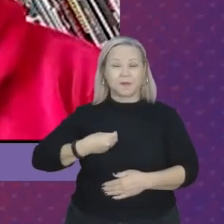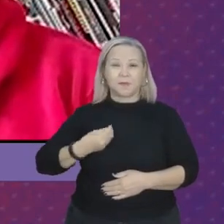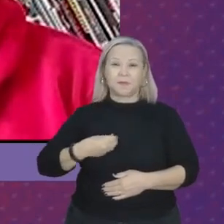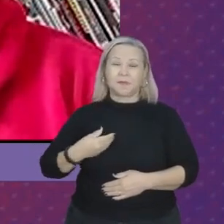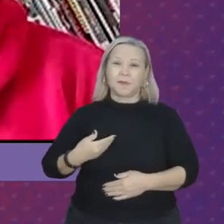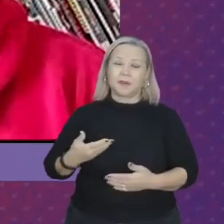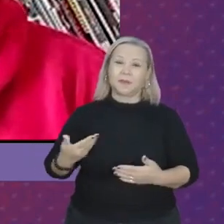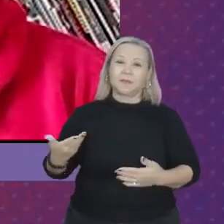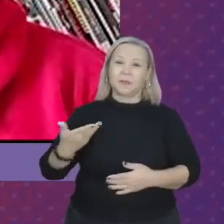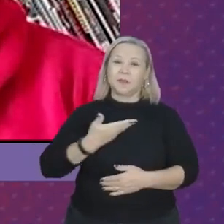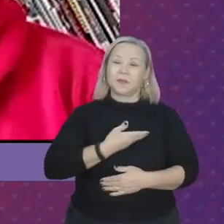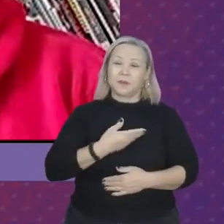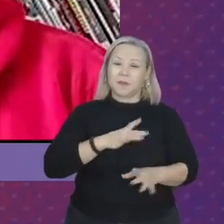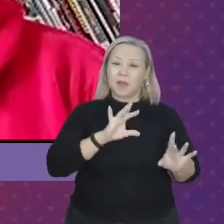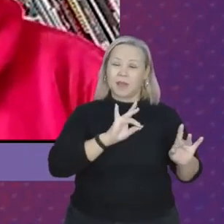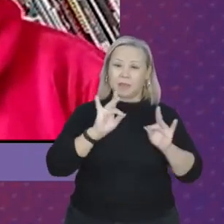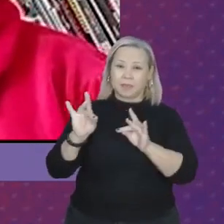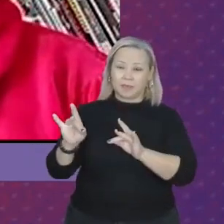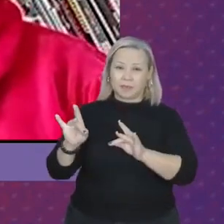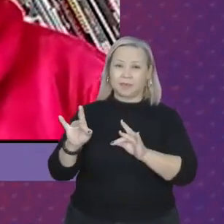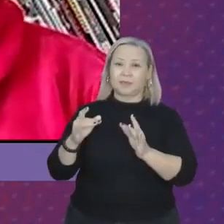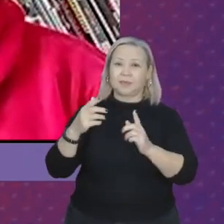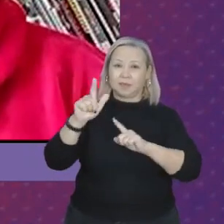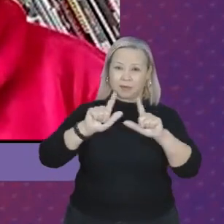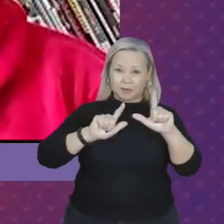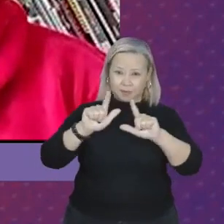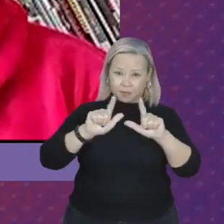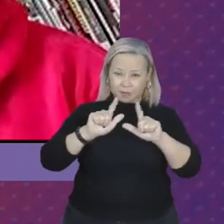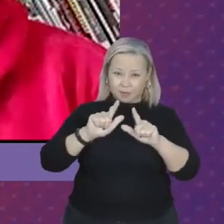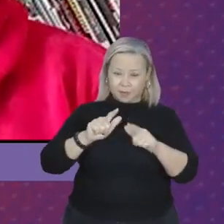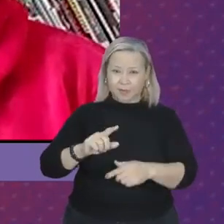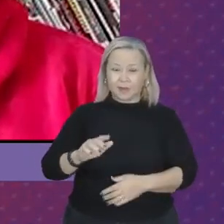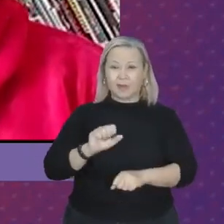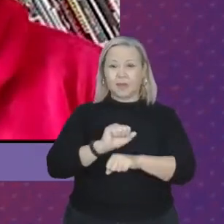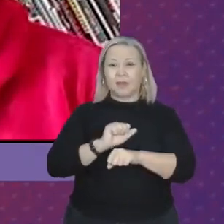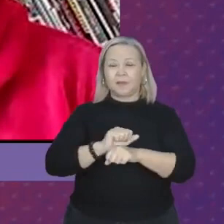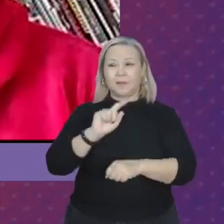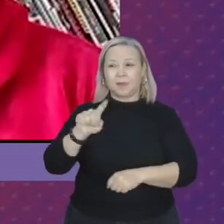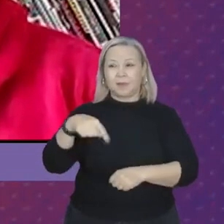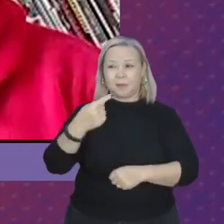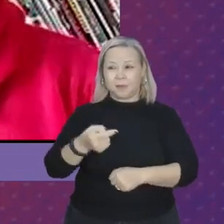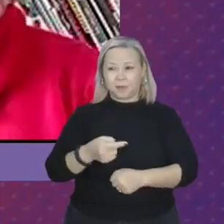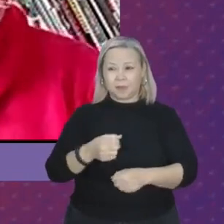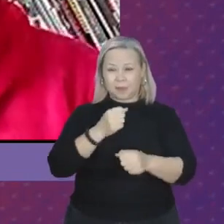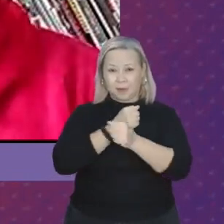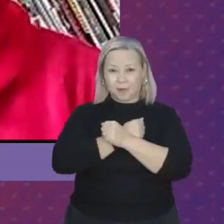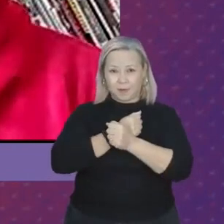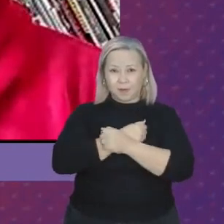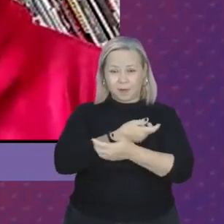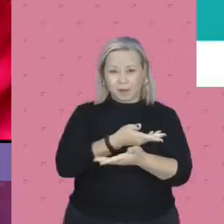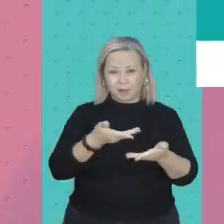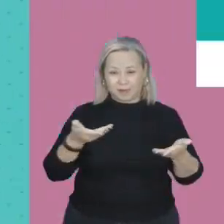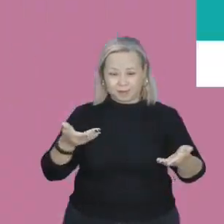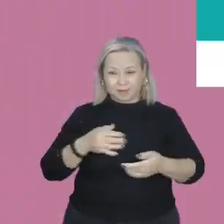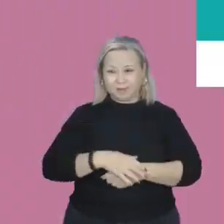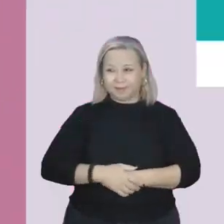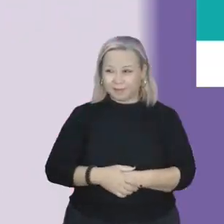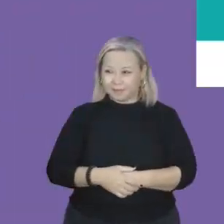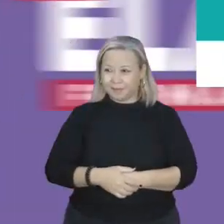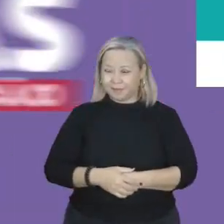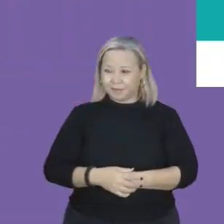que assistiram ao programa. Esperamos vocês na próxima. Um abraço, meninas.